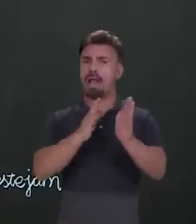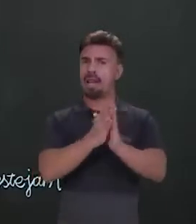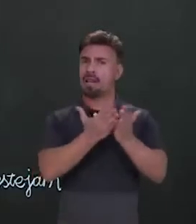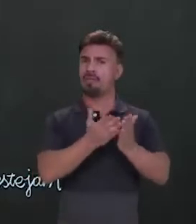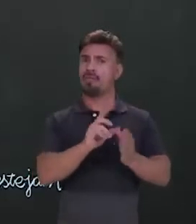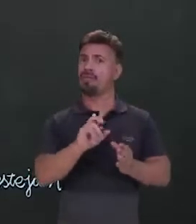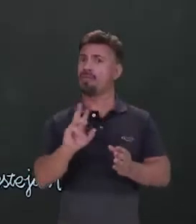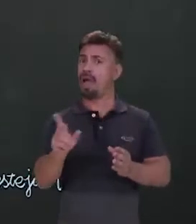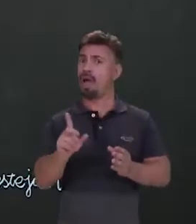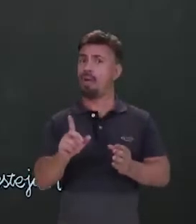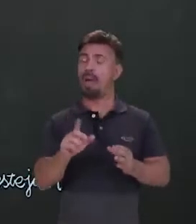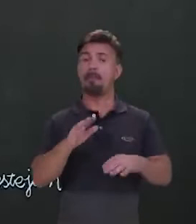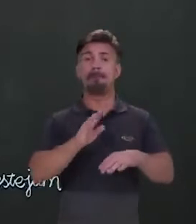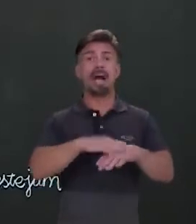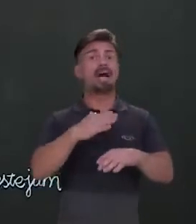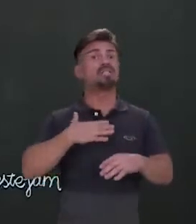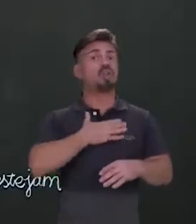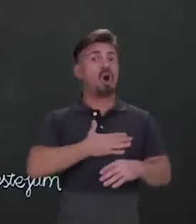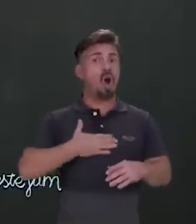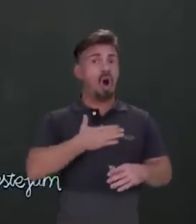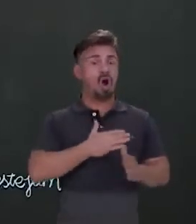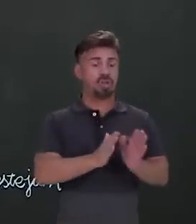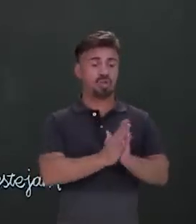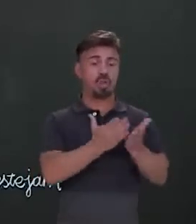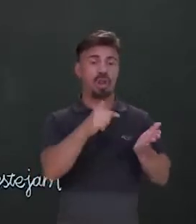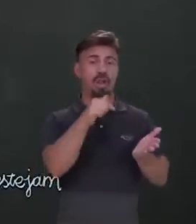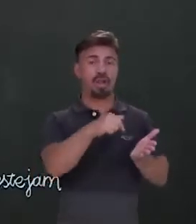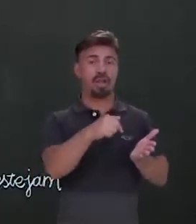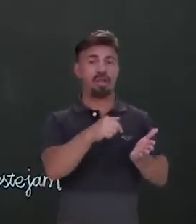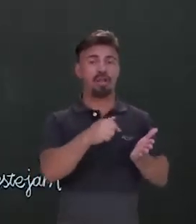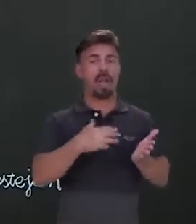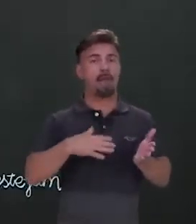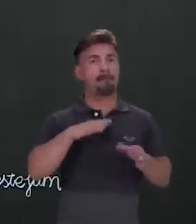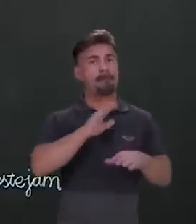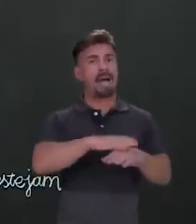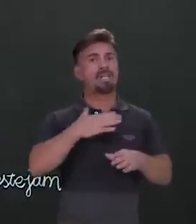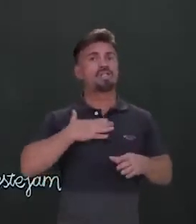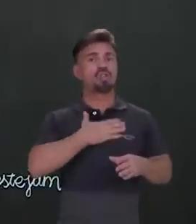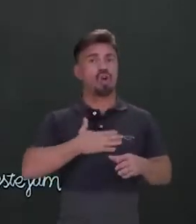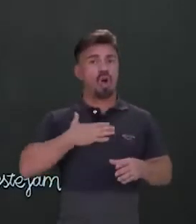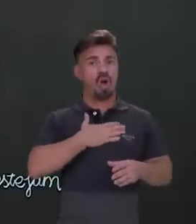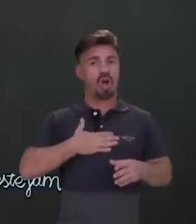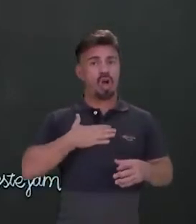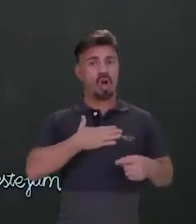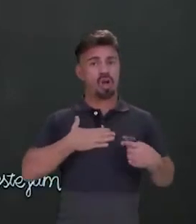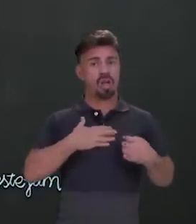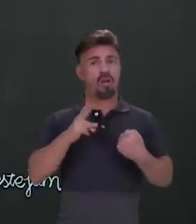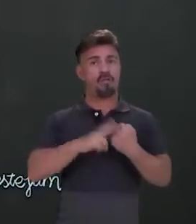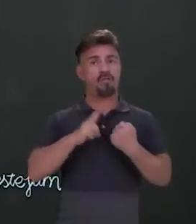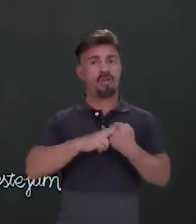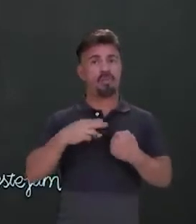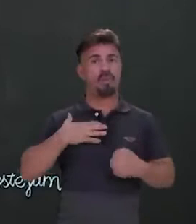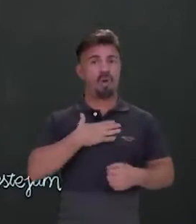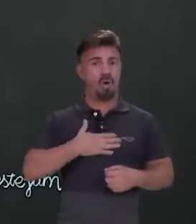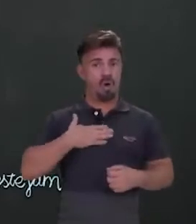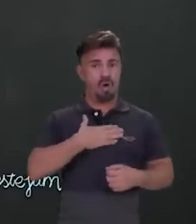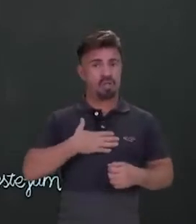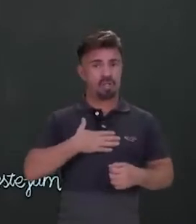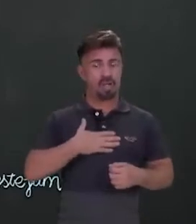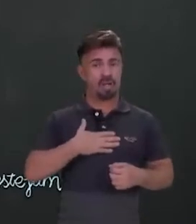livro, é o livro de que mais gosto. Nesse caso, a preposição de ali necessária por conta do verbo gostar. Então, como eu